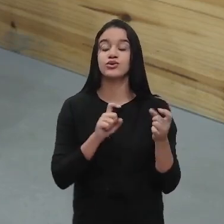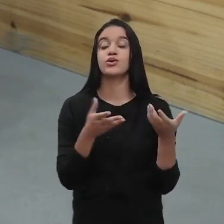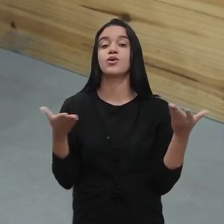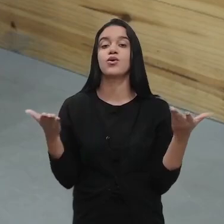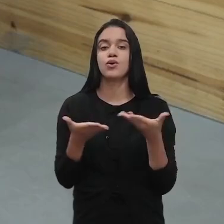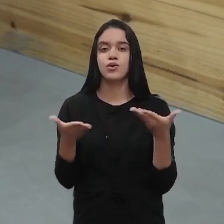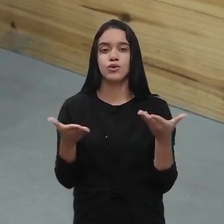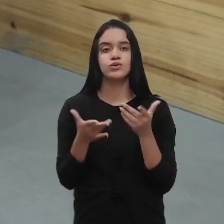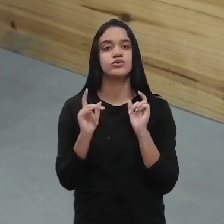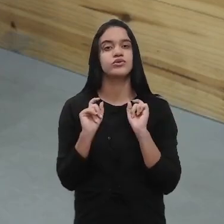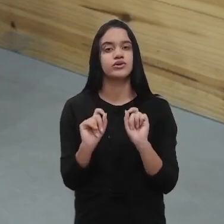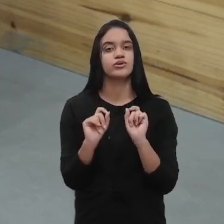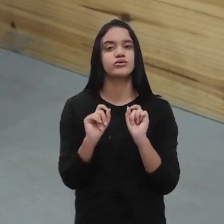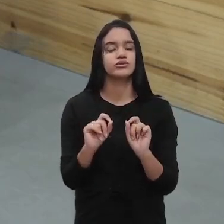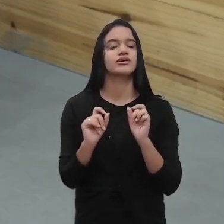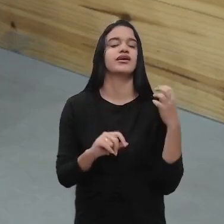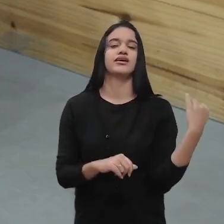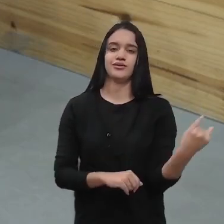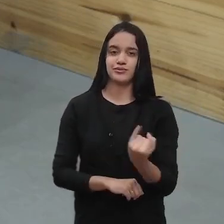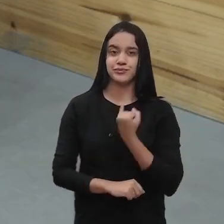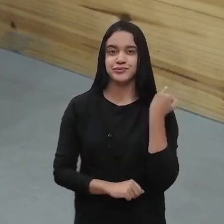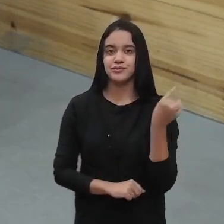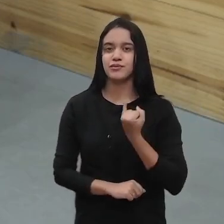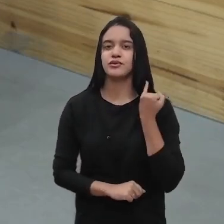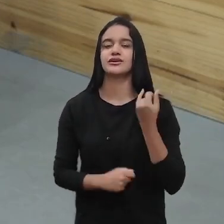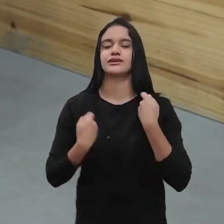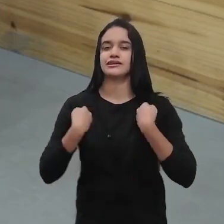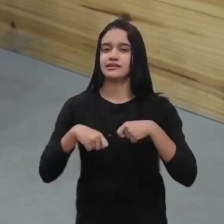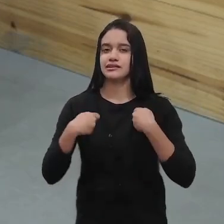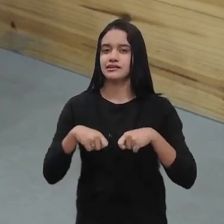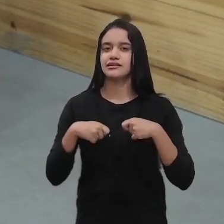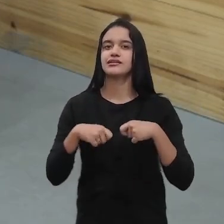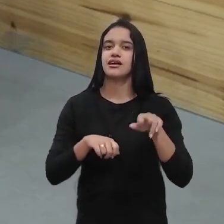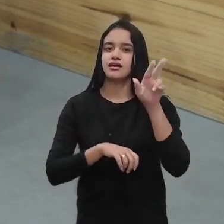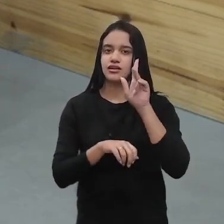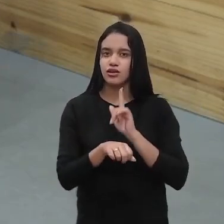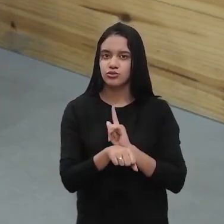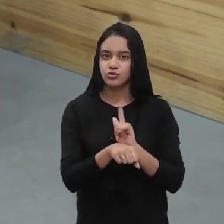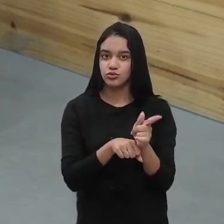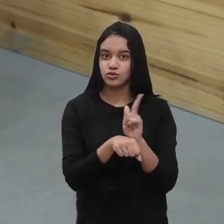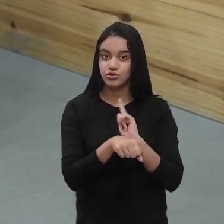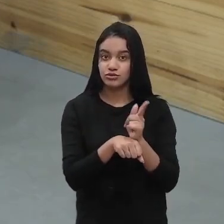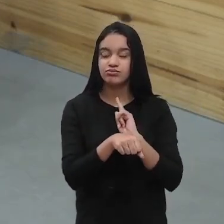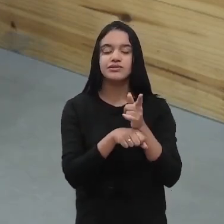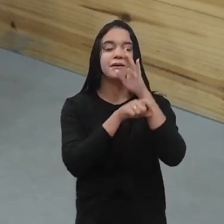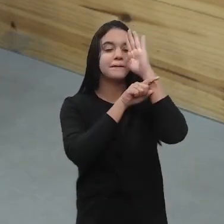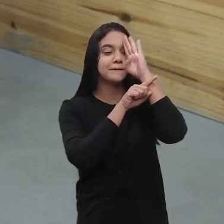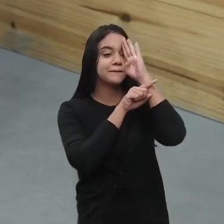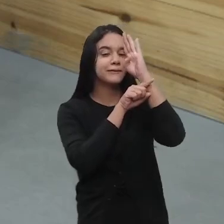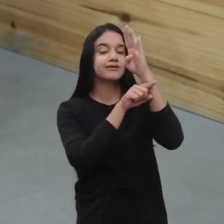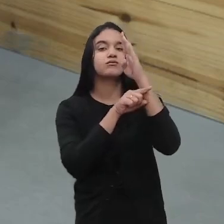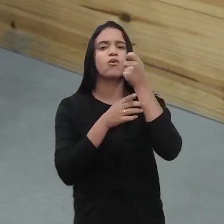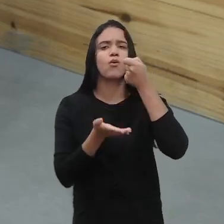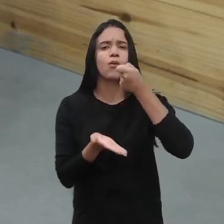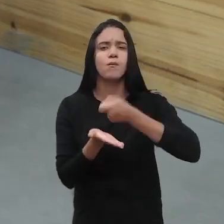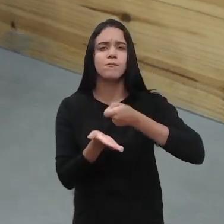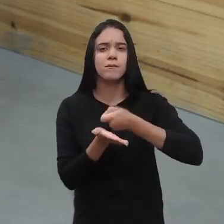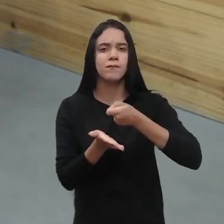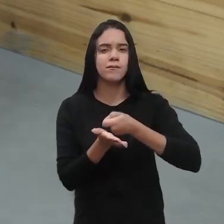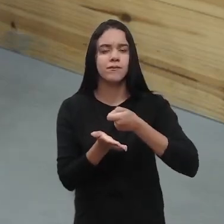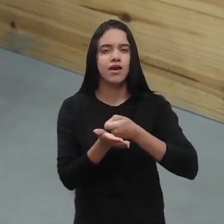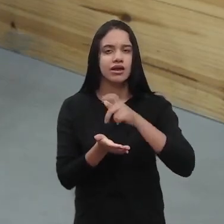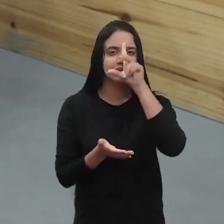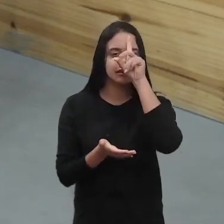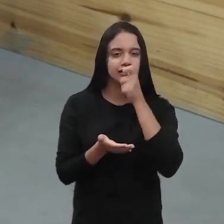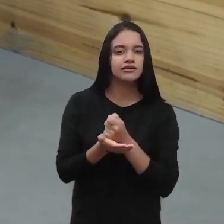ela é extremamente importante e necessária aos gestores. Né? Os gestores, principalmente, são cobrados por decisões. E às vezes é uma decisão